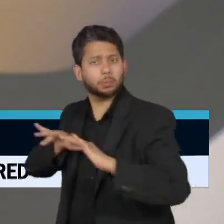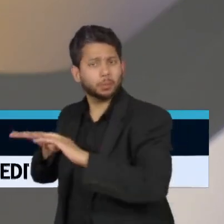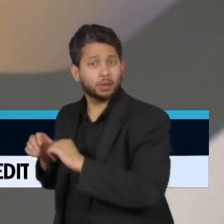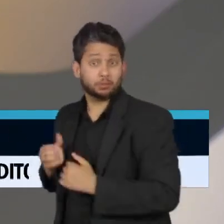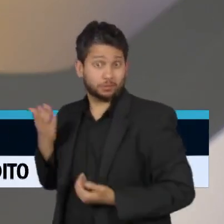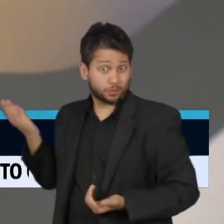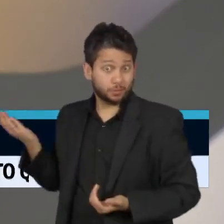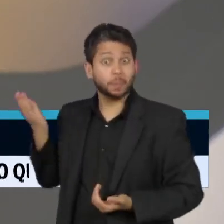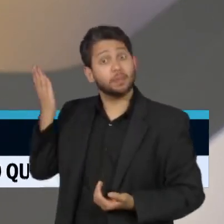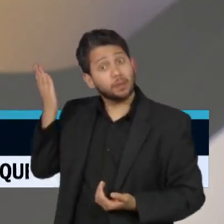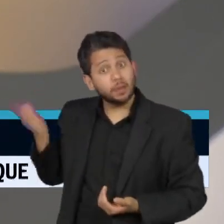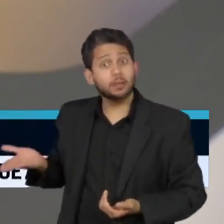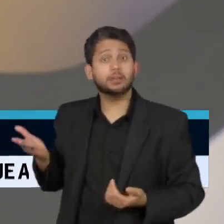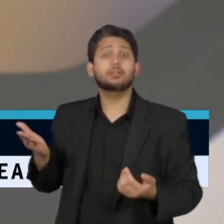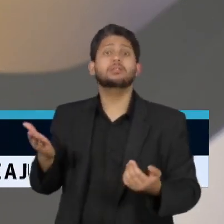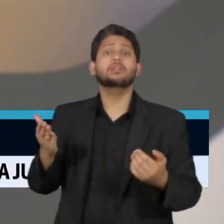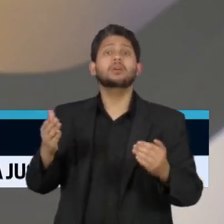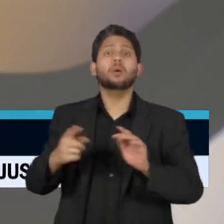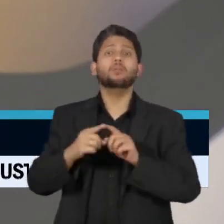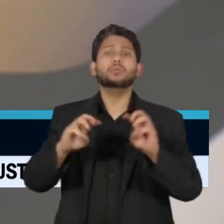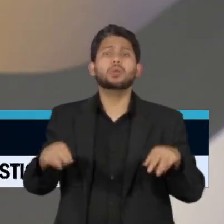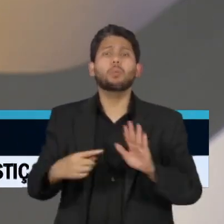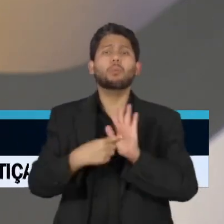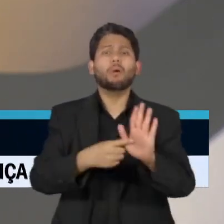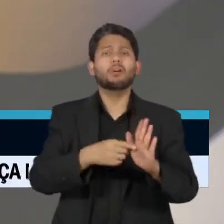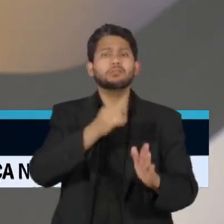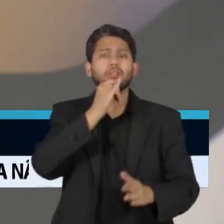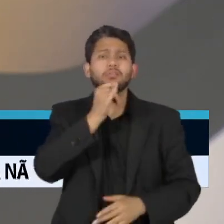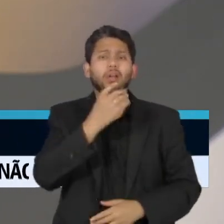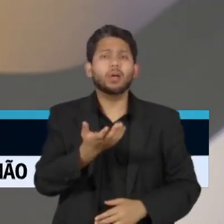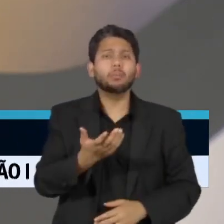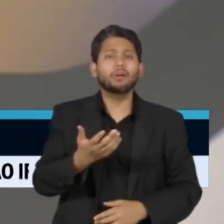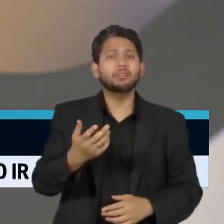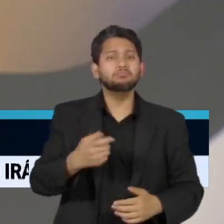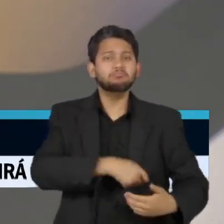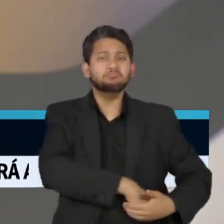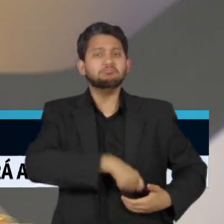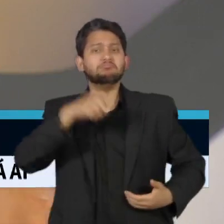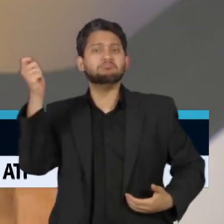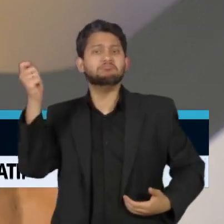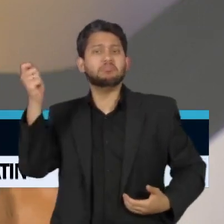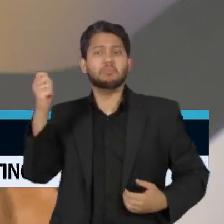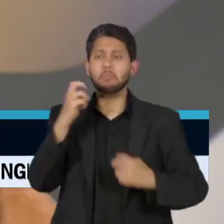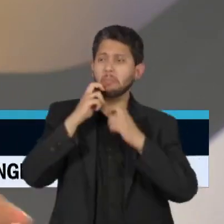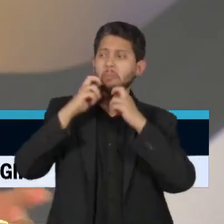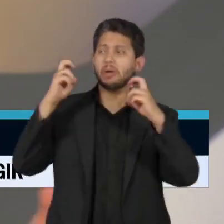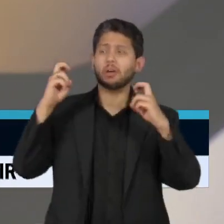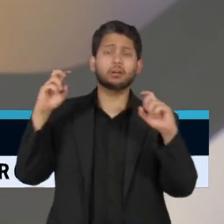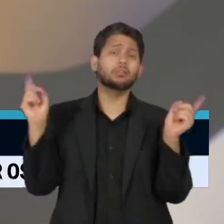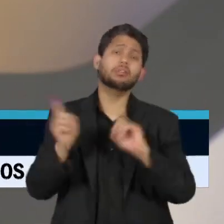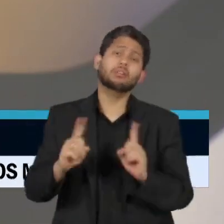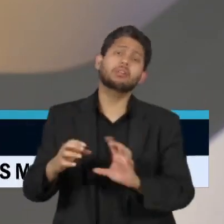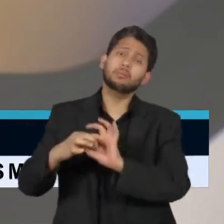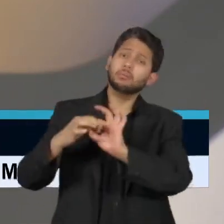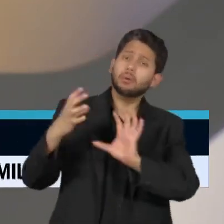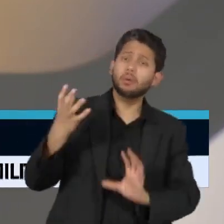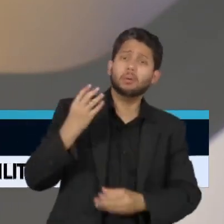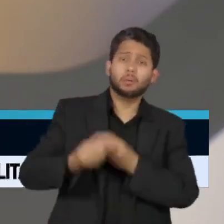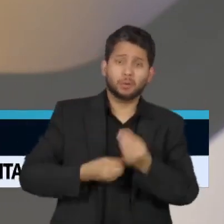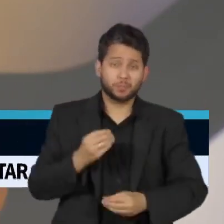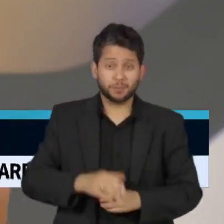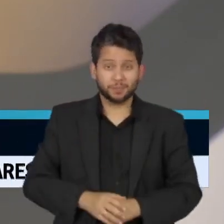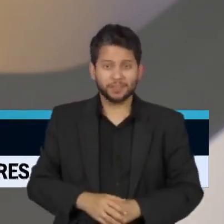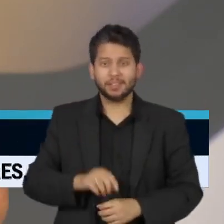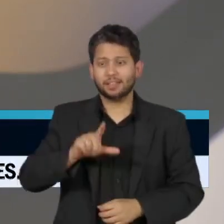que busca esse olhar menos estereotipado sobre a nossa independência. Tem uma mostra parecida com curadoria da Lilia